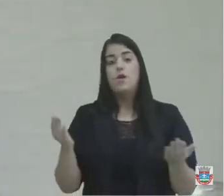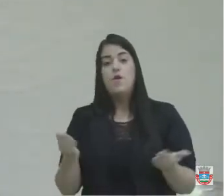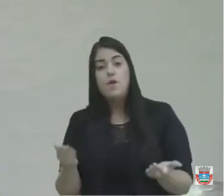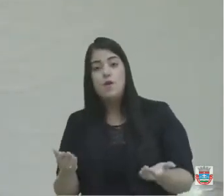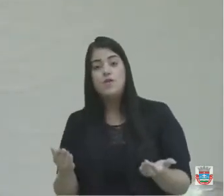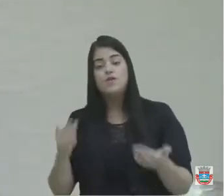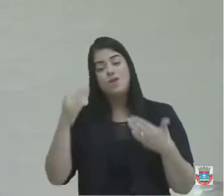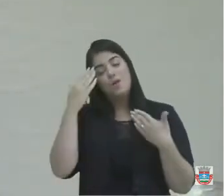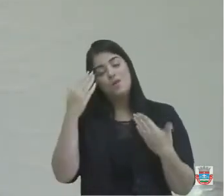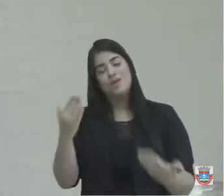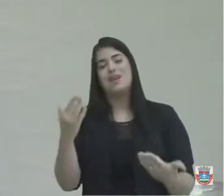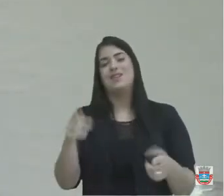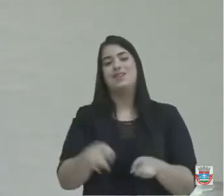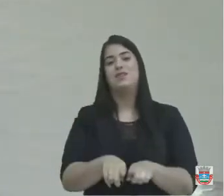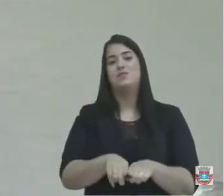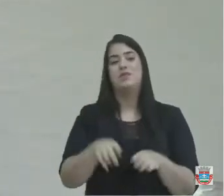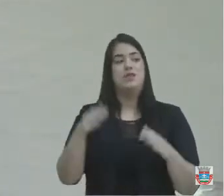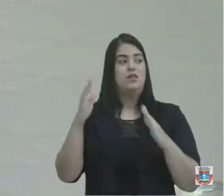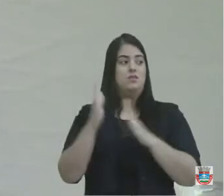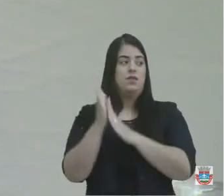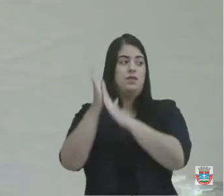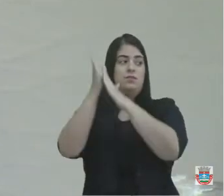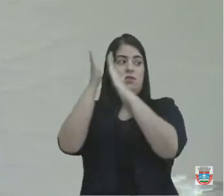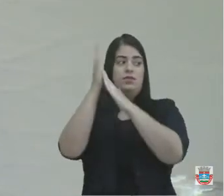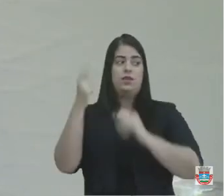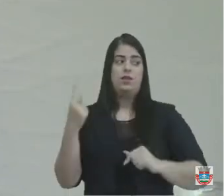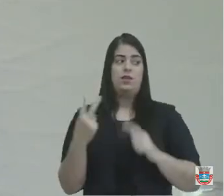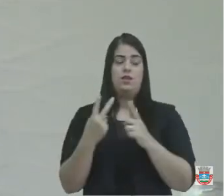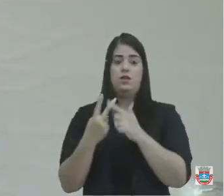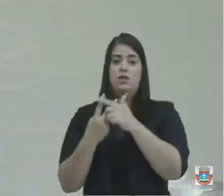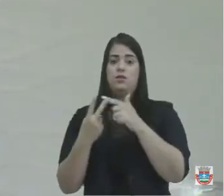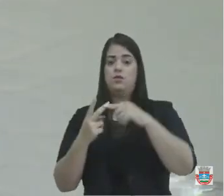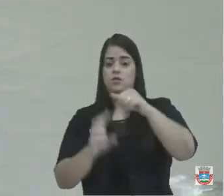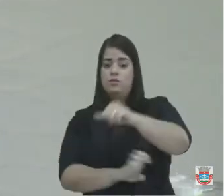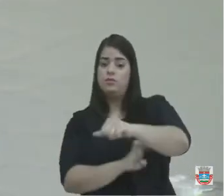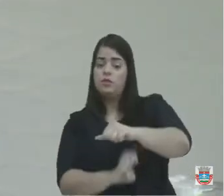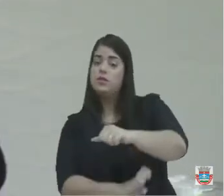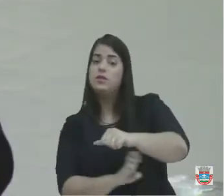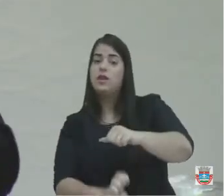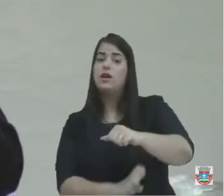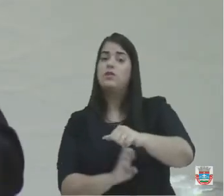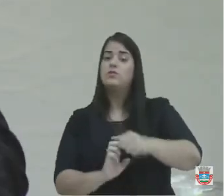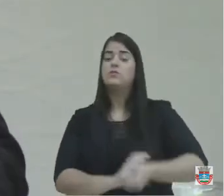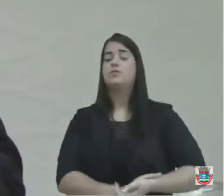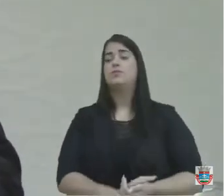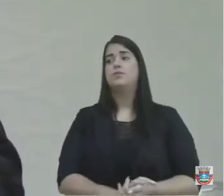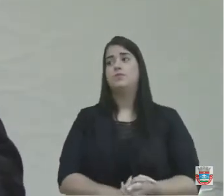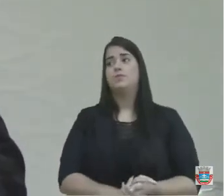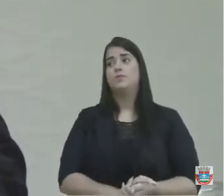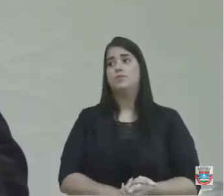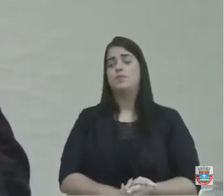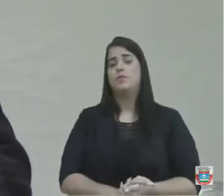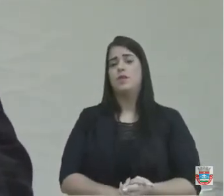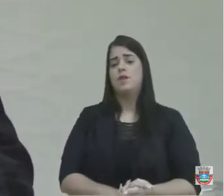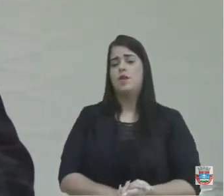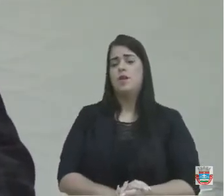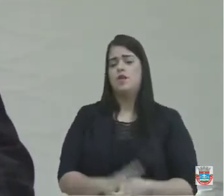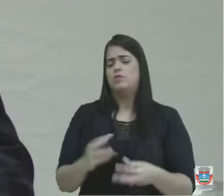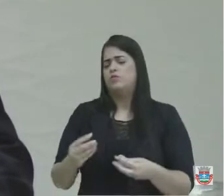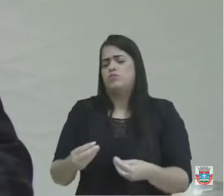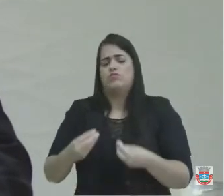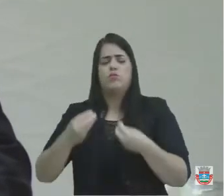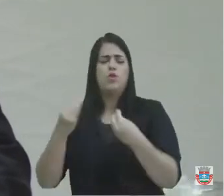agradecer e parabenizar esses dois empresários que vem aí é do lado